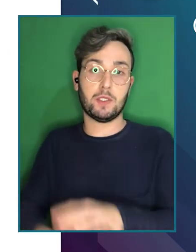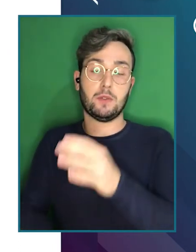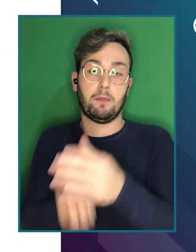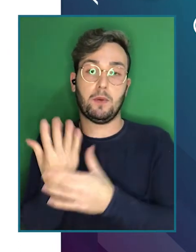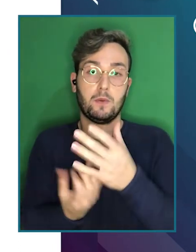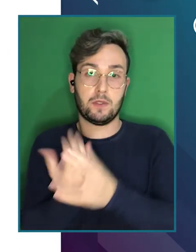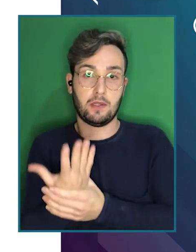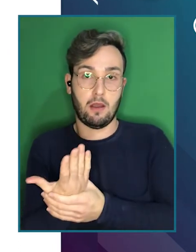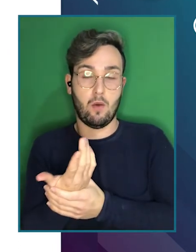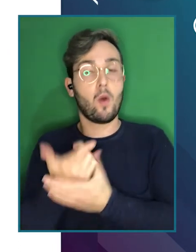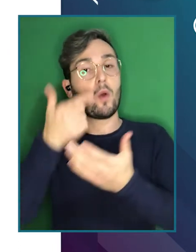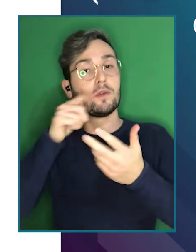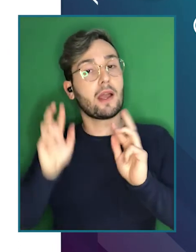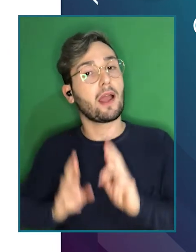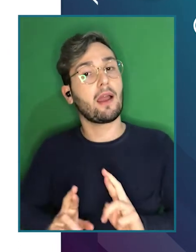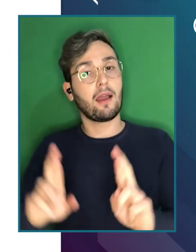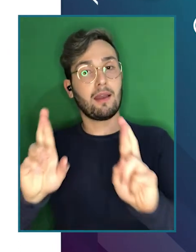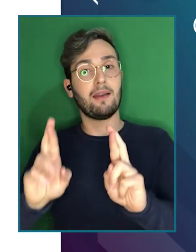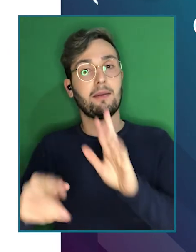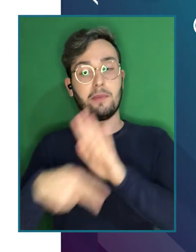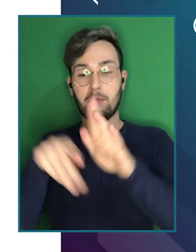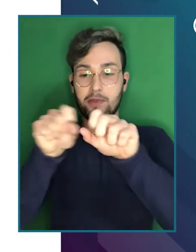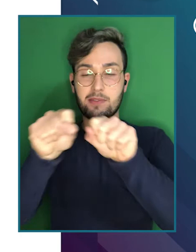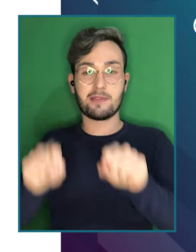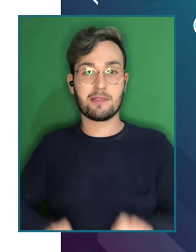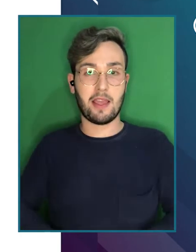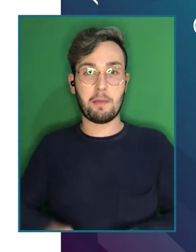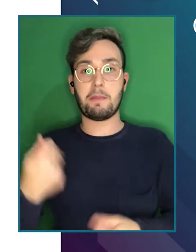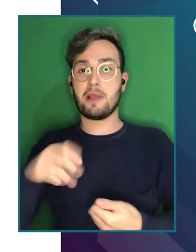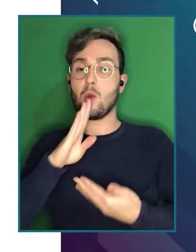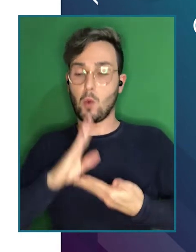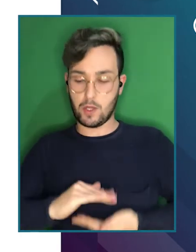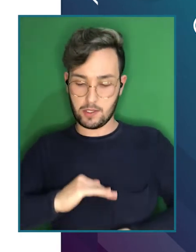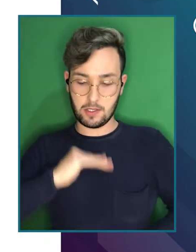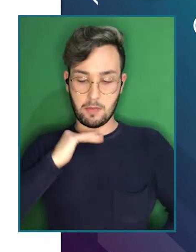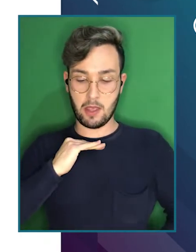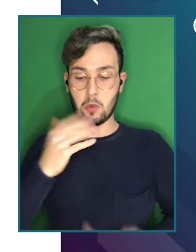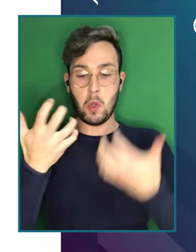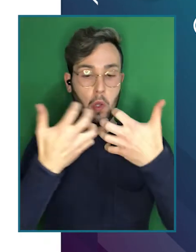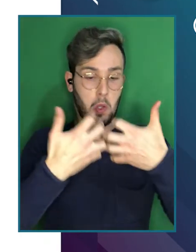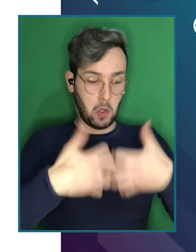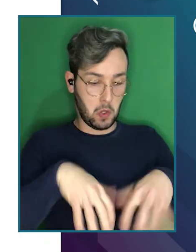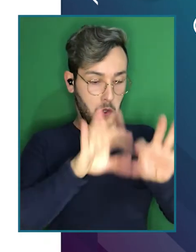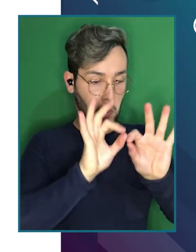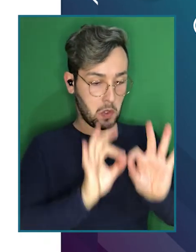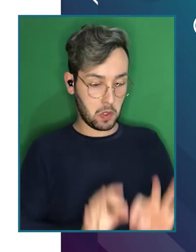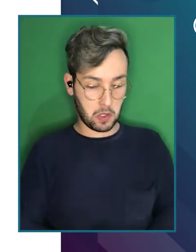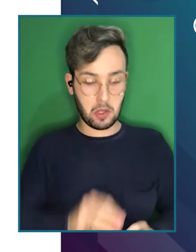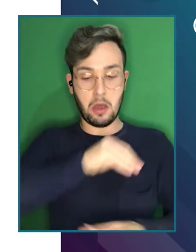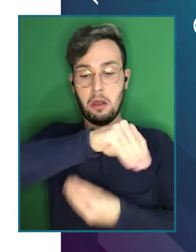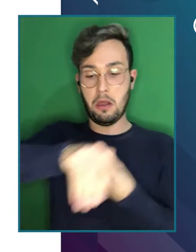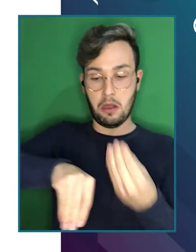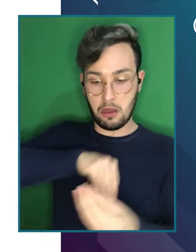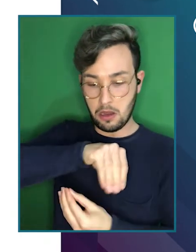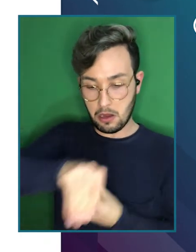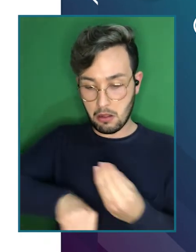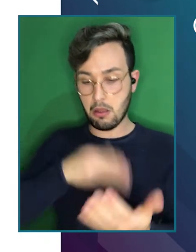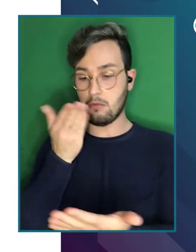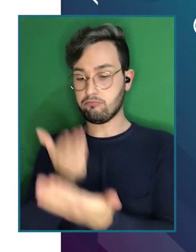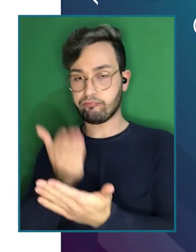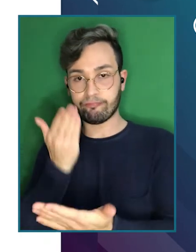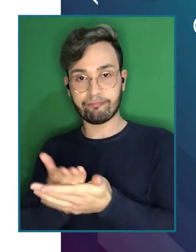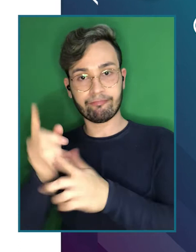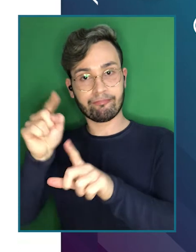produção. Para o sucesso desse sistema, são aplicados conhecimentos sobre funcionamento dos equipamentos, seus